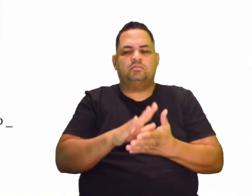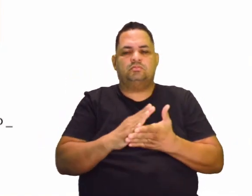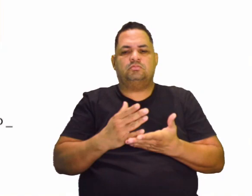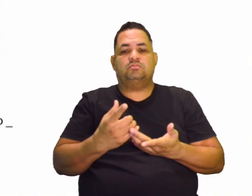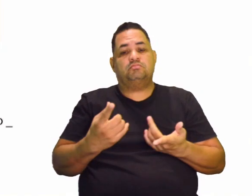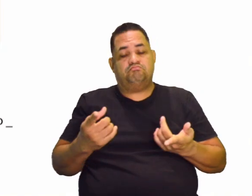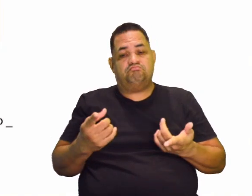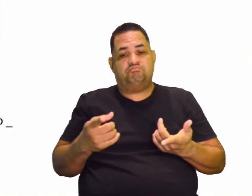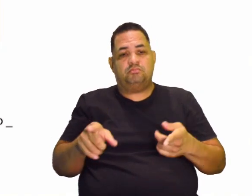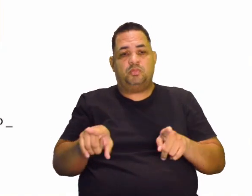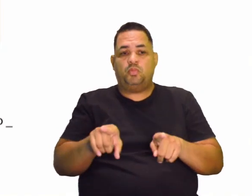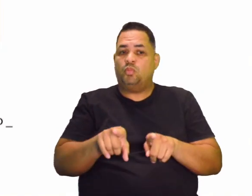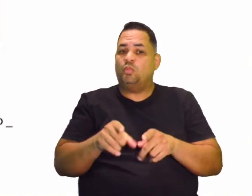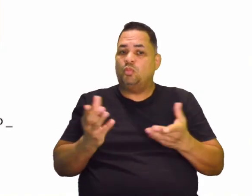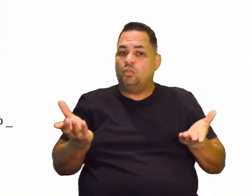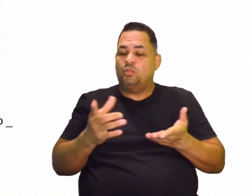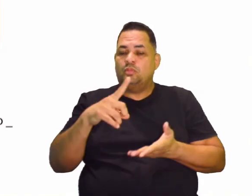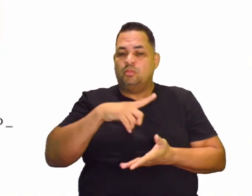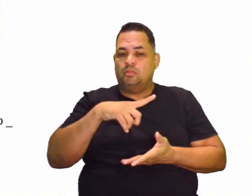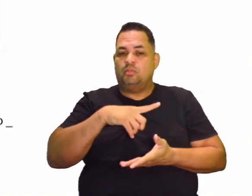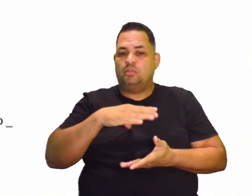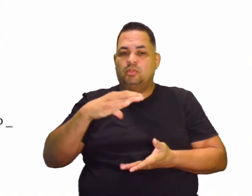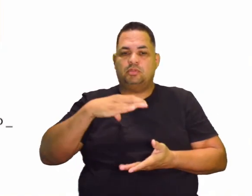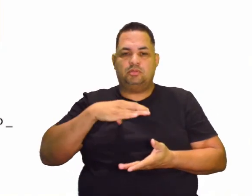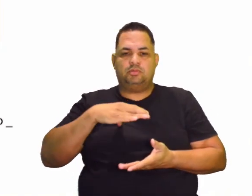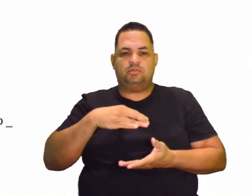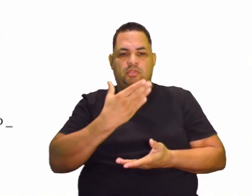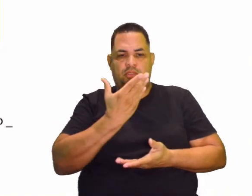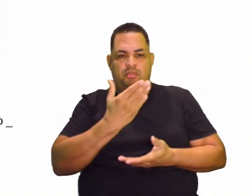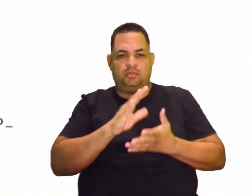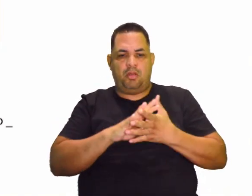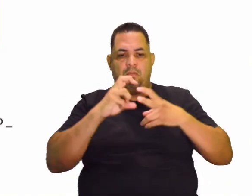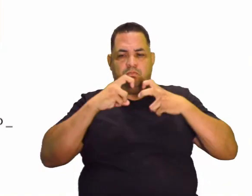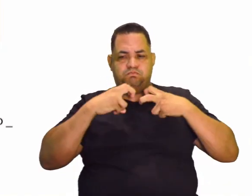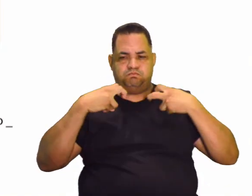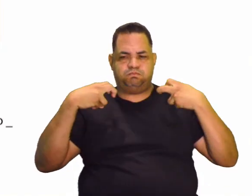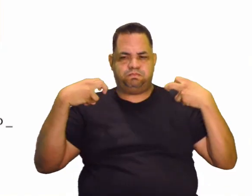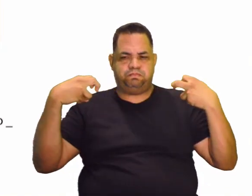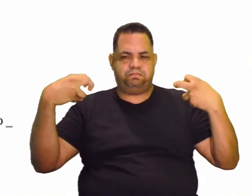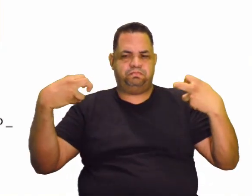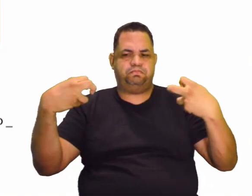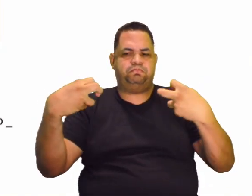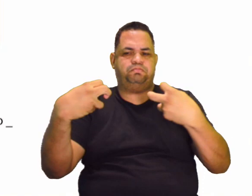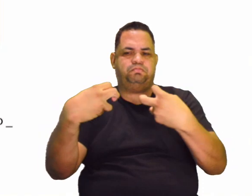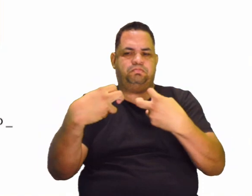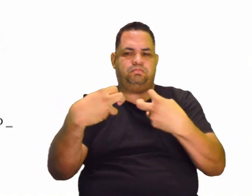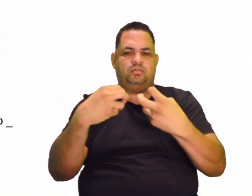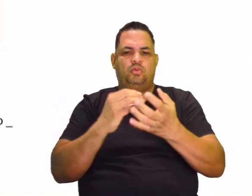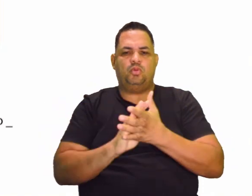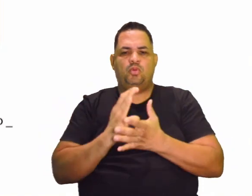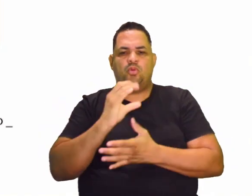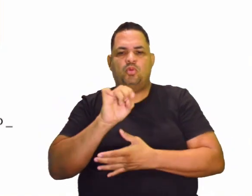delas existem até hoje, como o Coliseu de Roma, construído